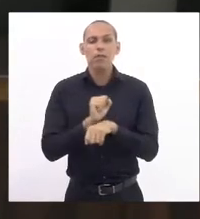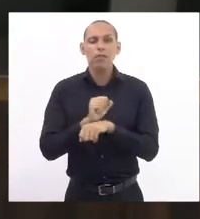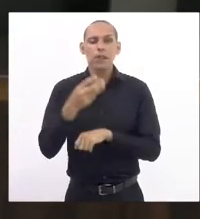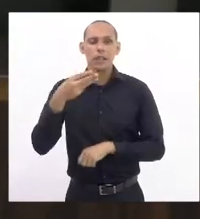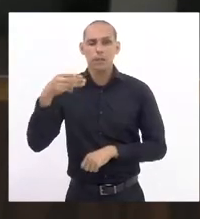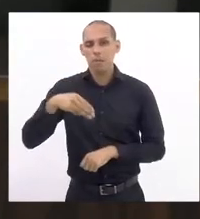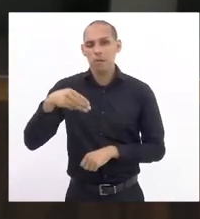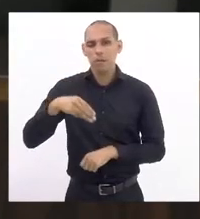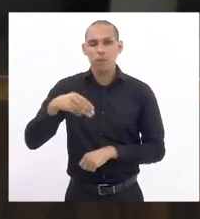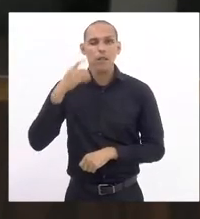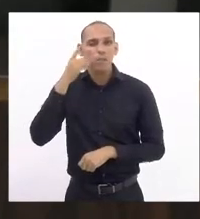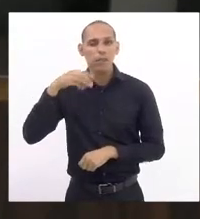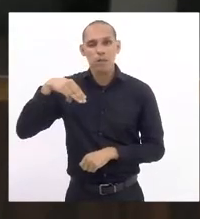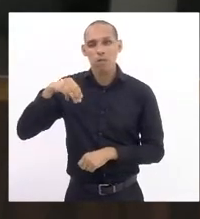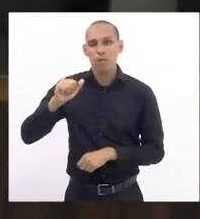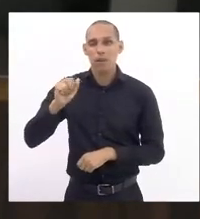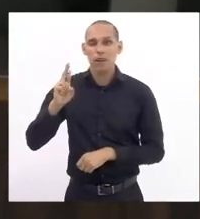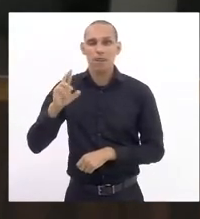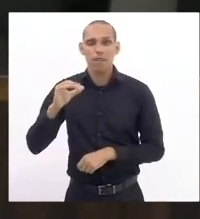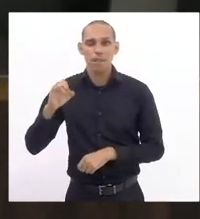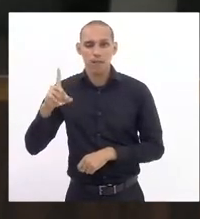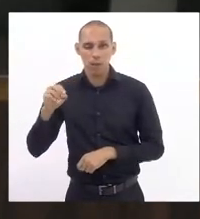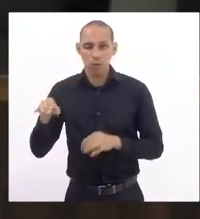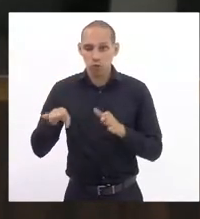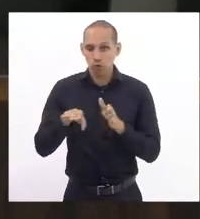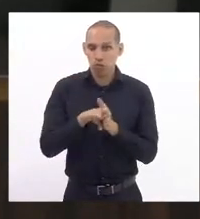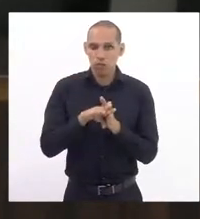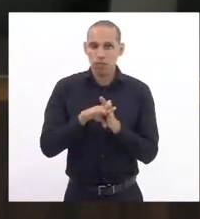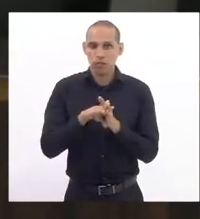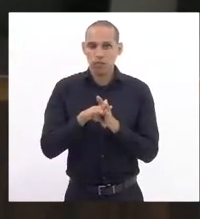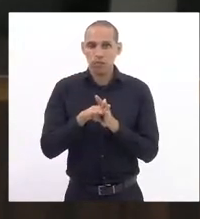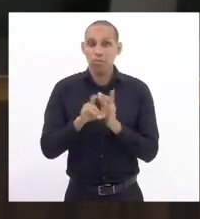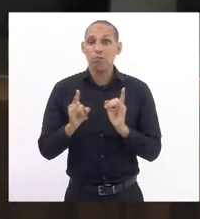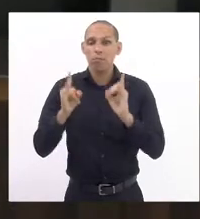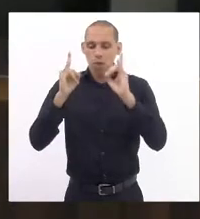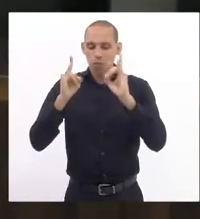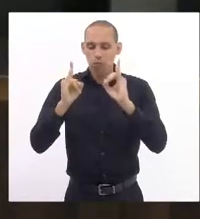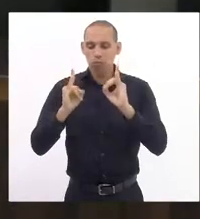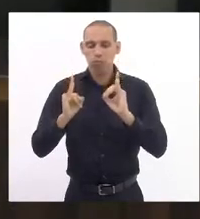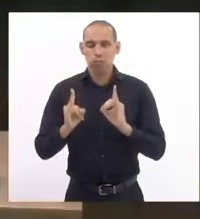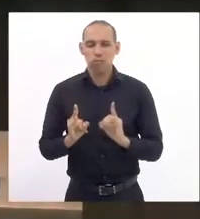O deputado Marcelo Dino está a caminho, está descendo o elevador.